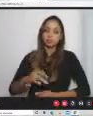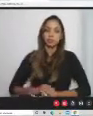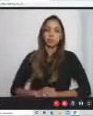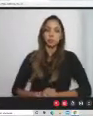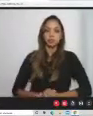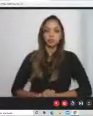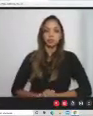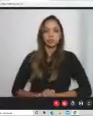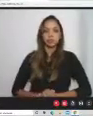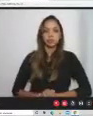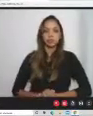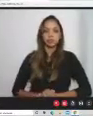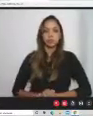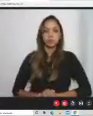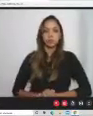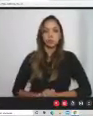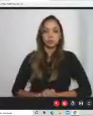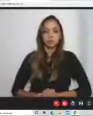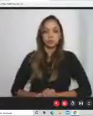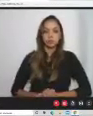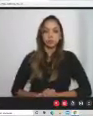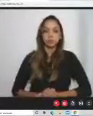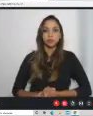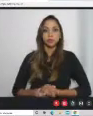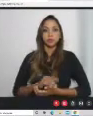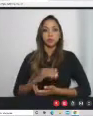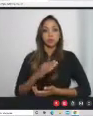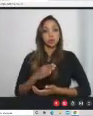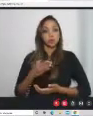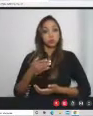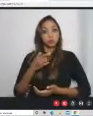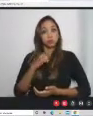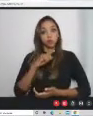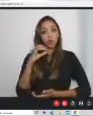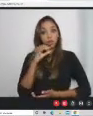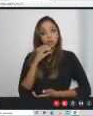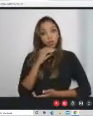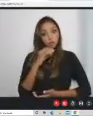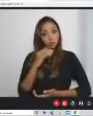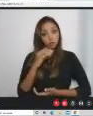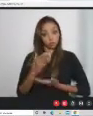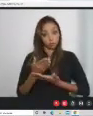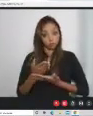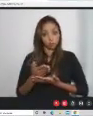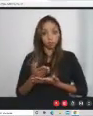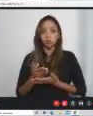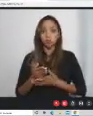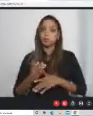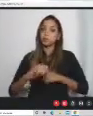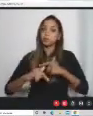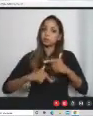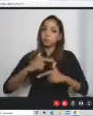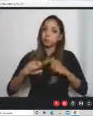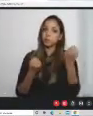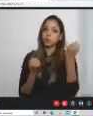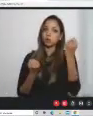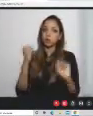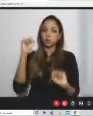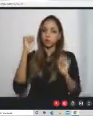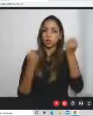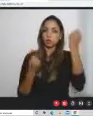a solicitar com a maior brevidade possível a inclusão imediata dos trabalhadores da indústria com 40 anos